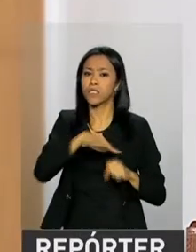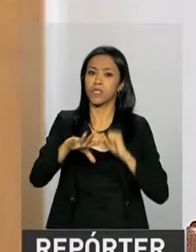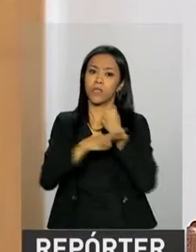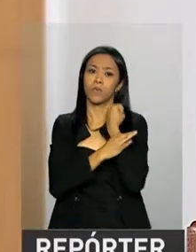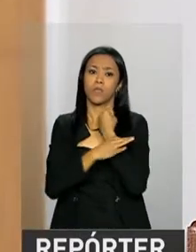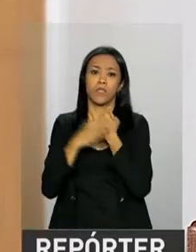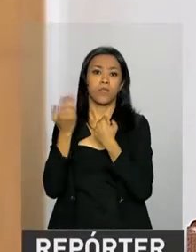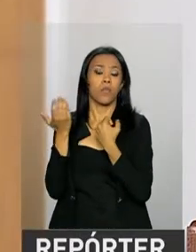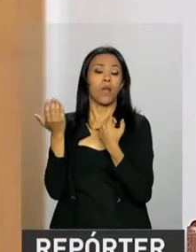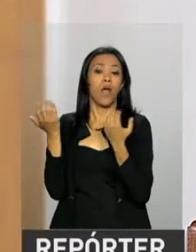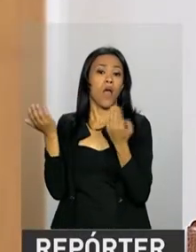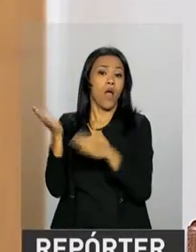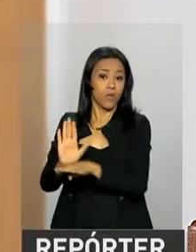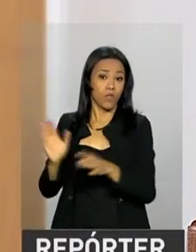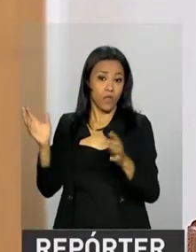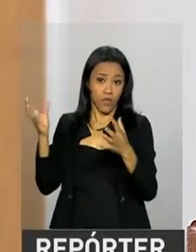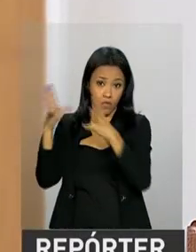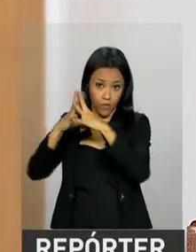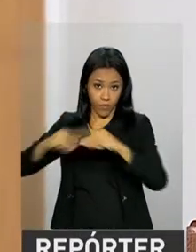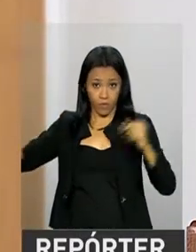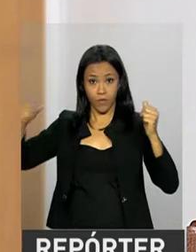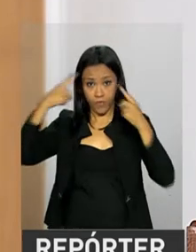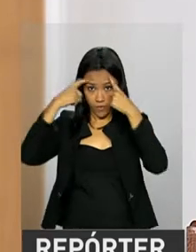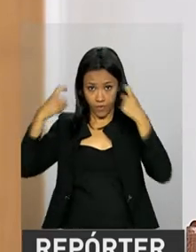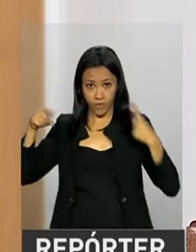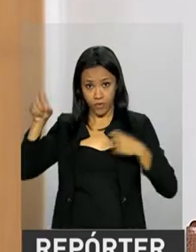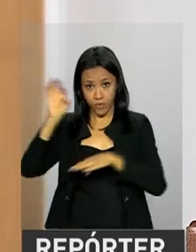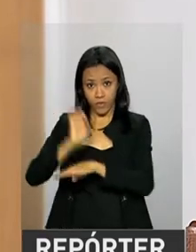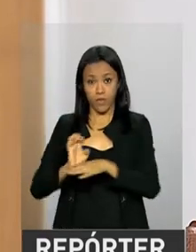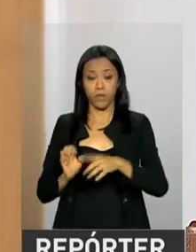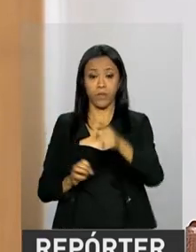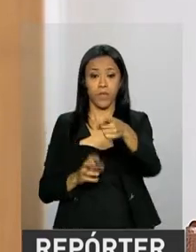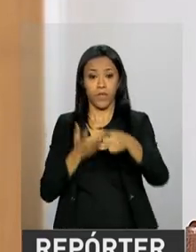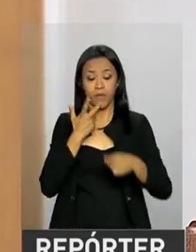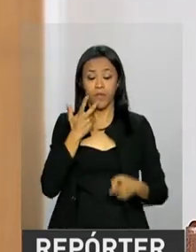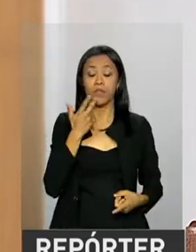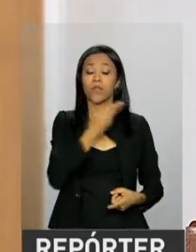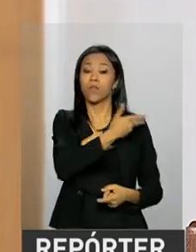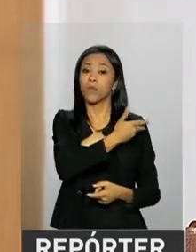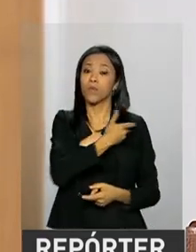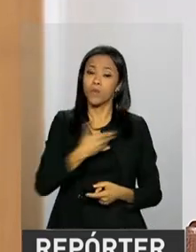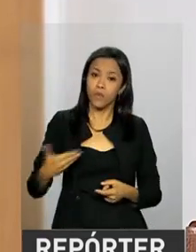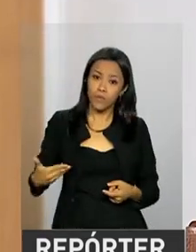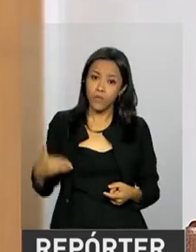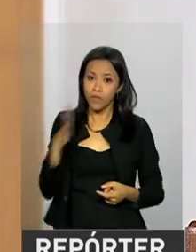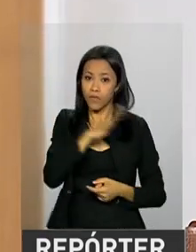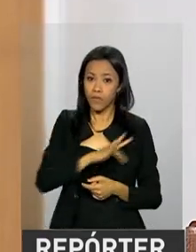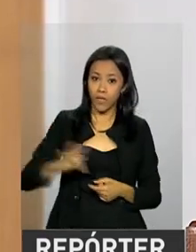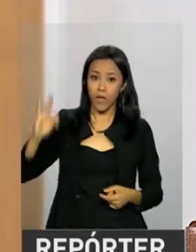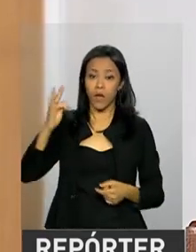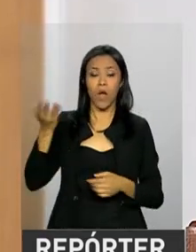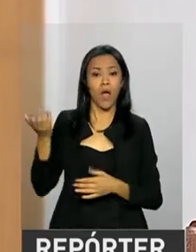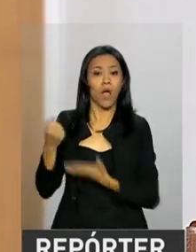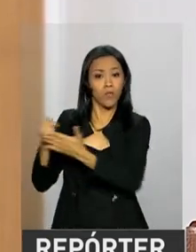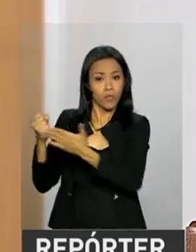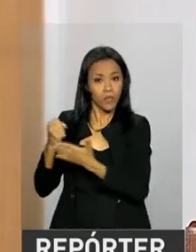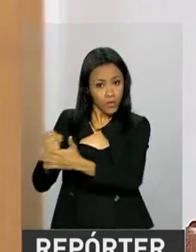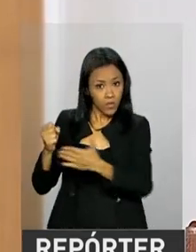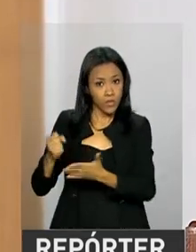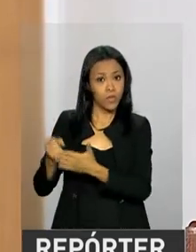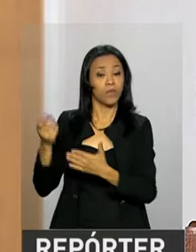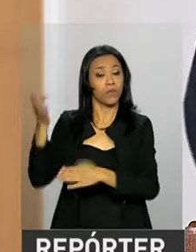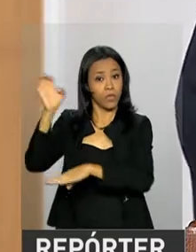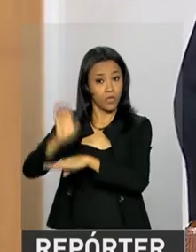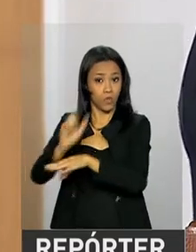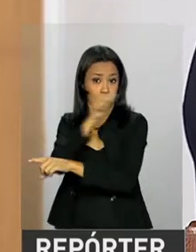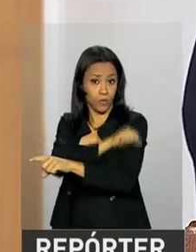tempo direcionando a atividade federal para a questão da segurança pública e, particularmente, no estado do Rio de Janeiro.